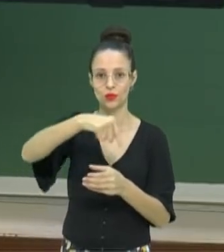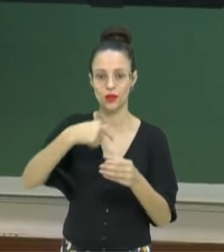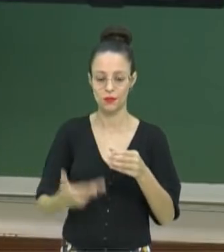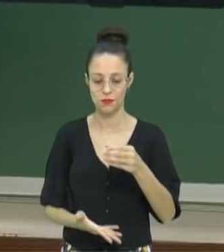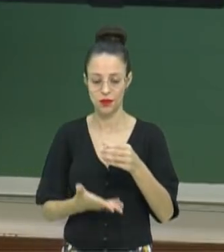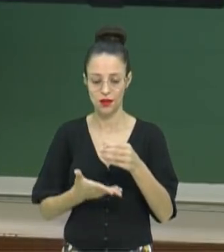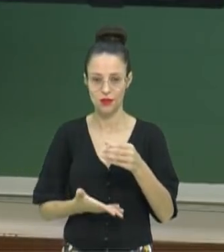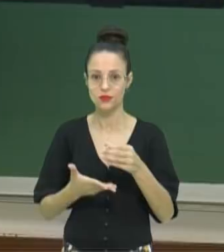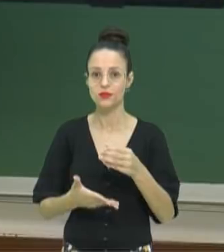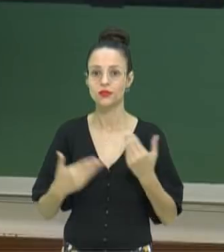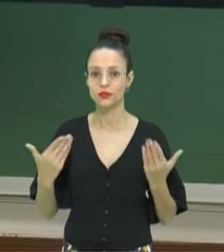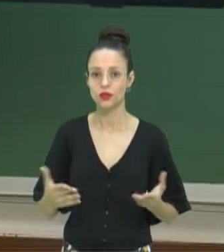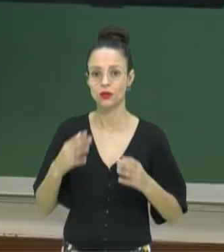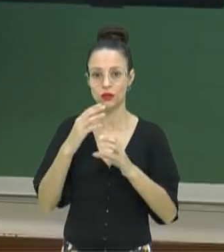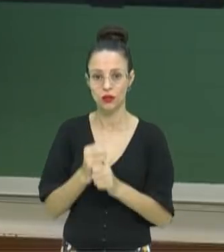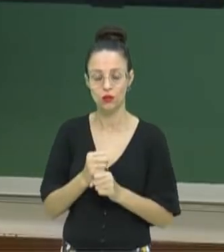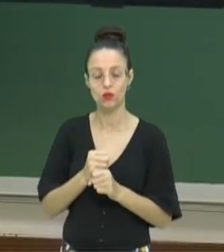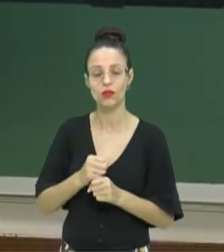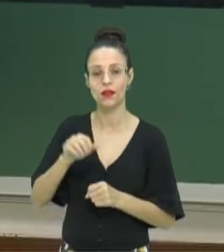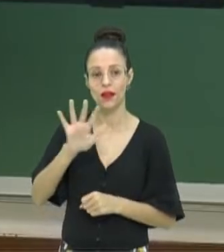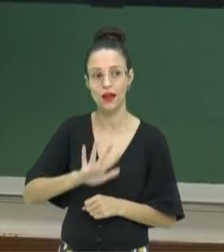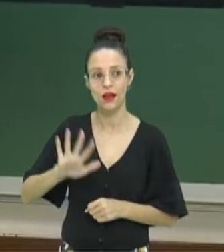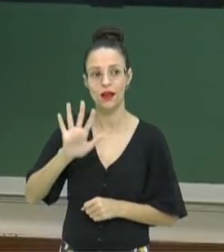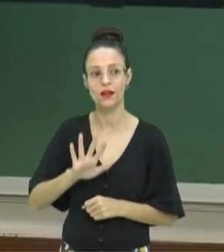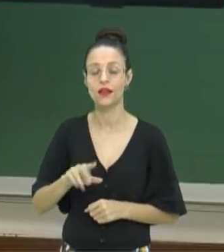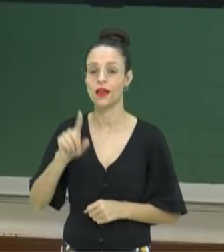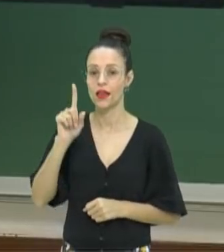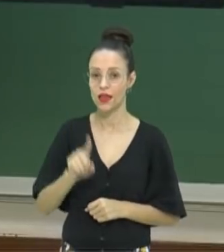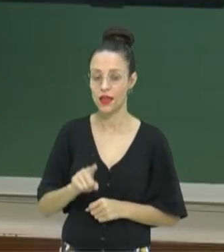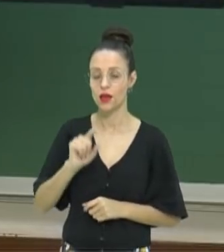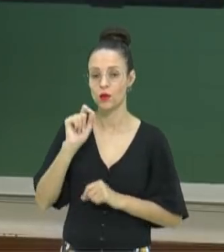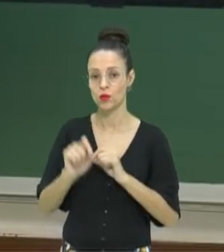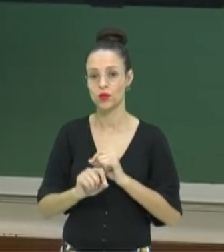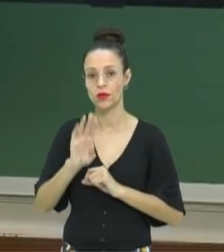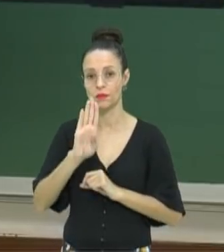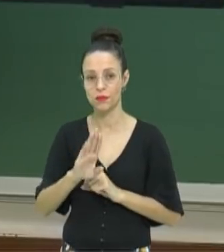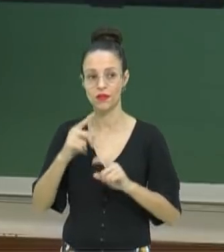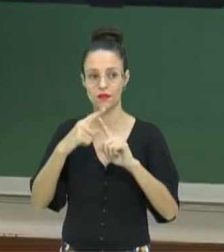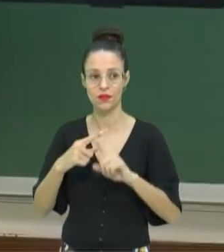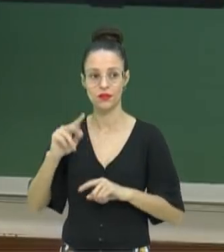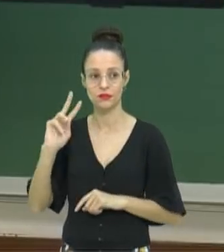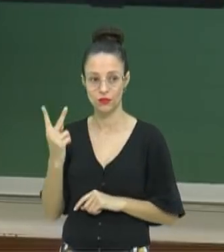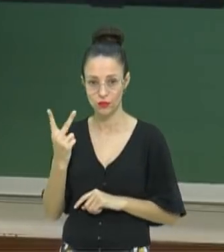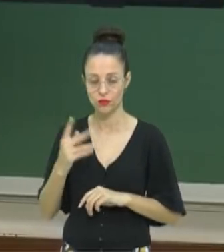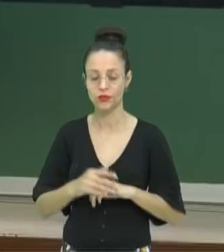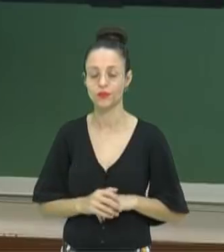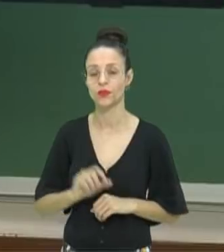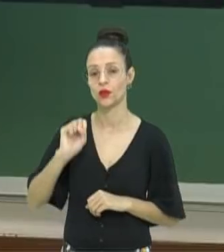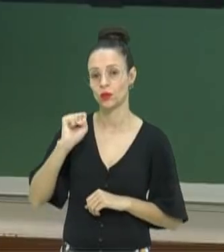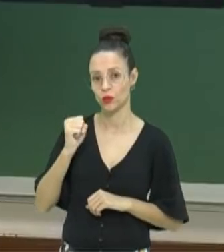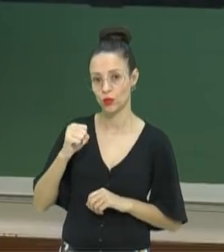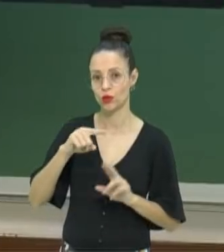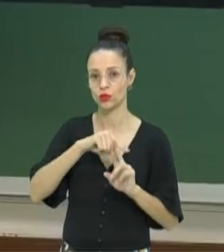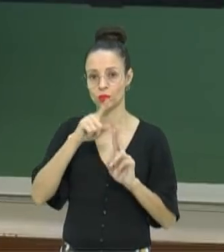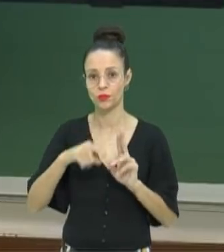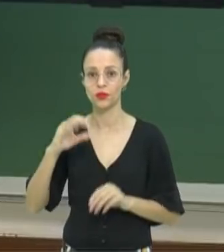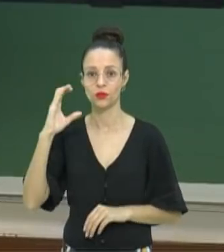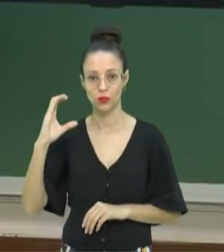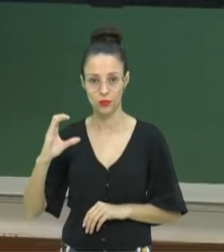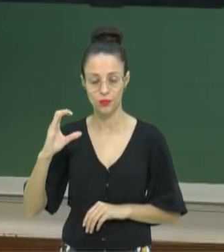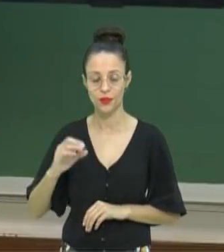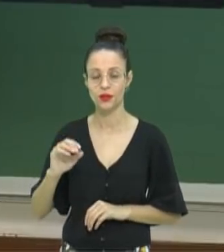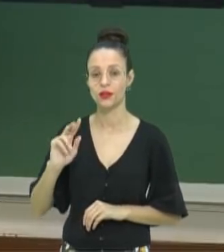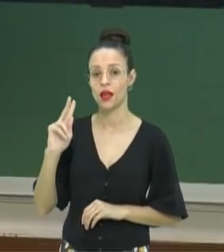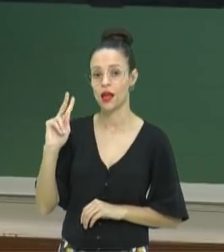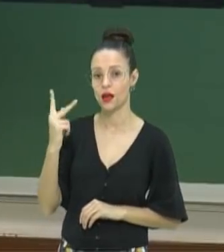retângulo. Então, para calcular a área desse retângulo, é base vezes altura. 8π, nós descobrimos que é o comprimento, a